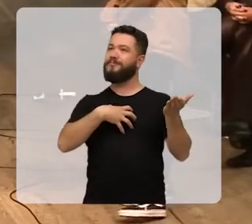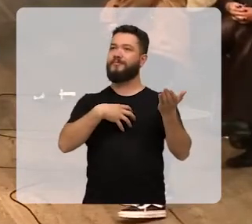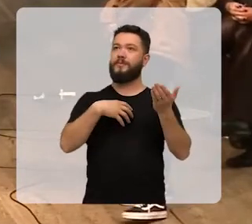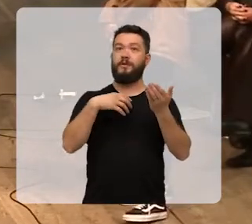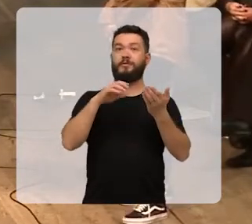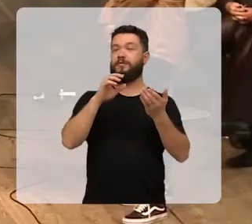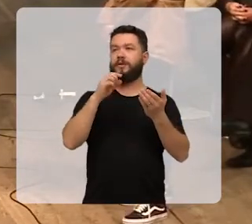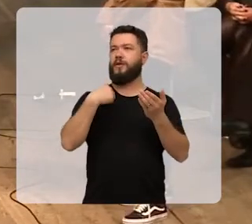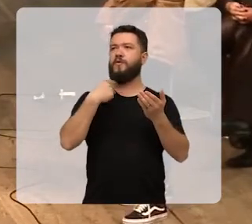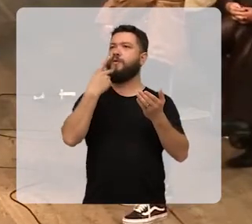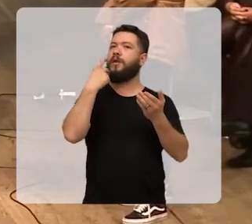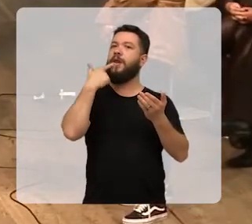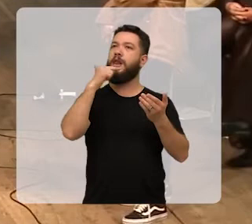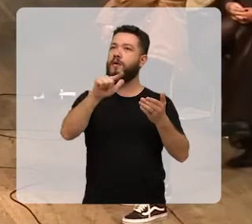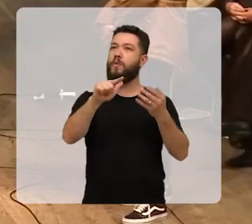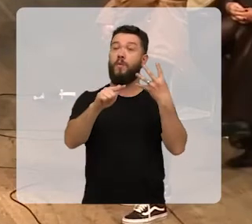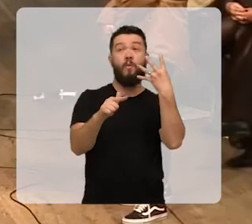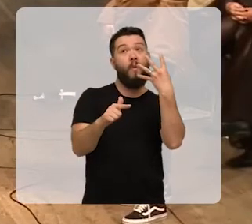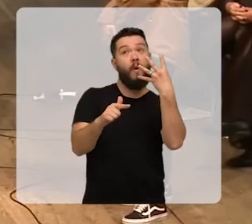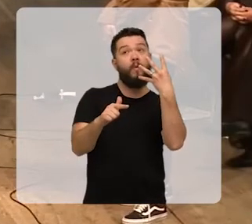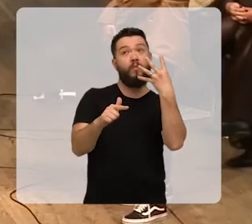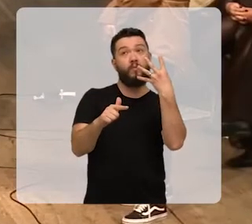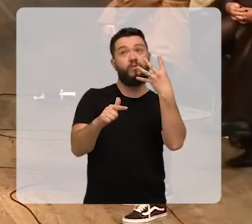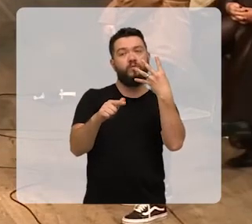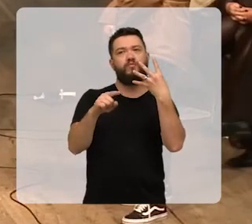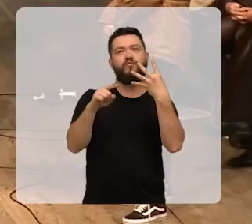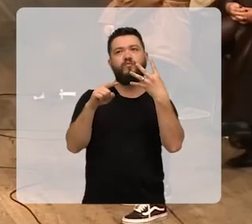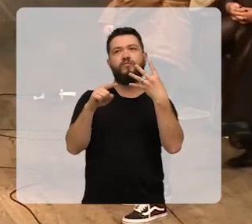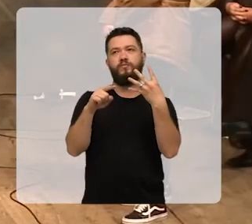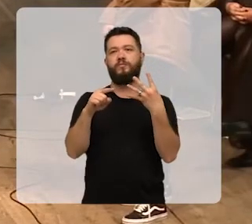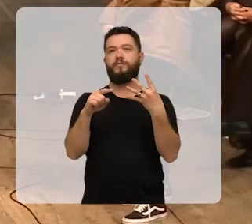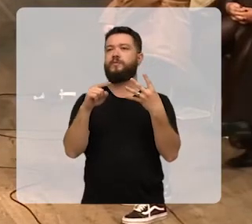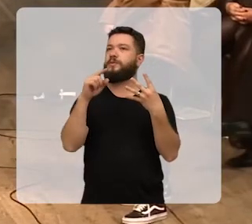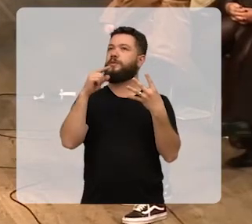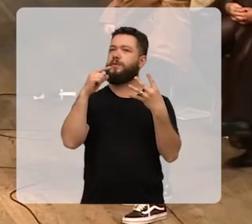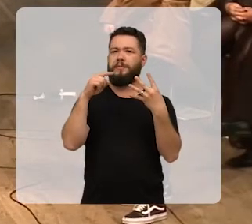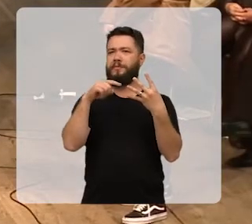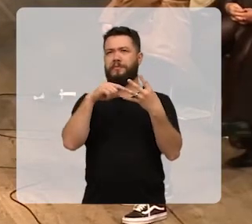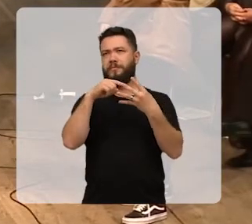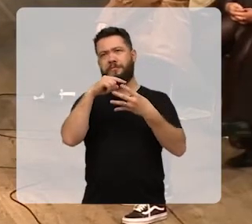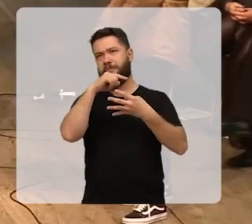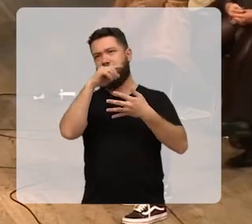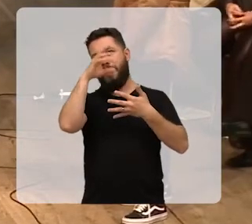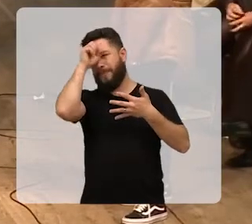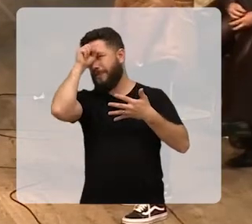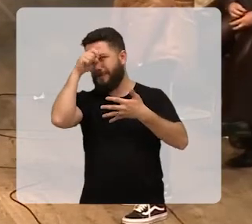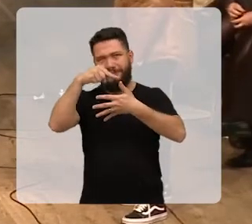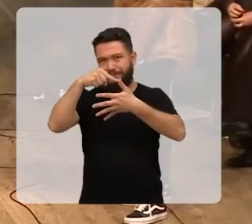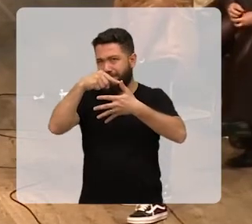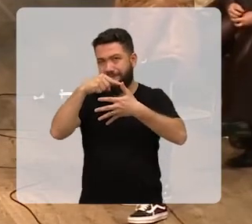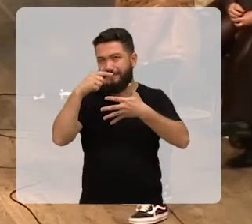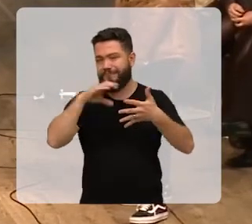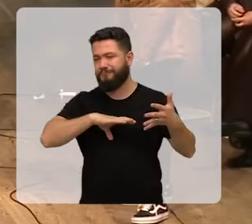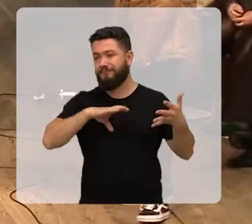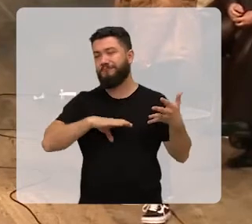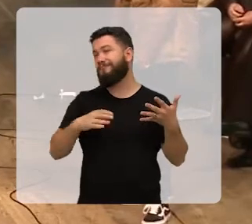quatro línguas tinha apenas de aprender mais um o quinto e